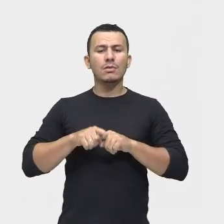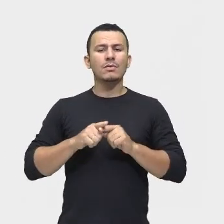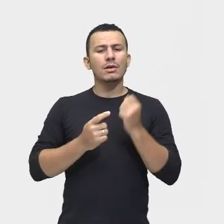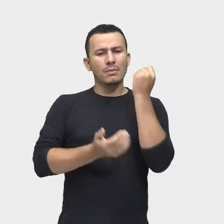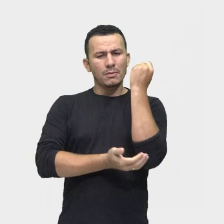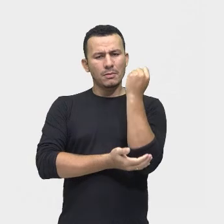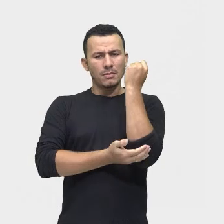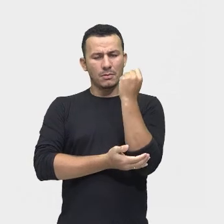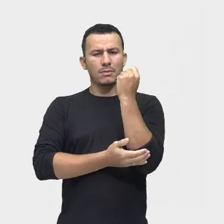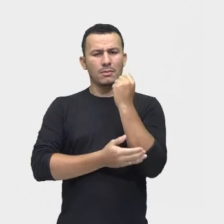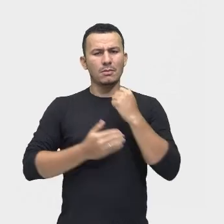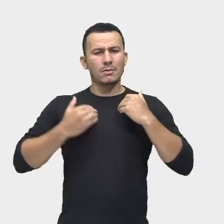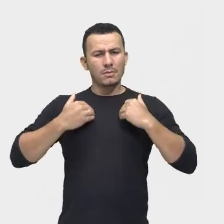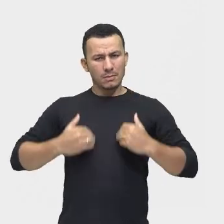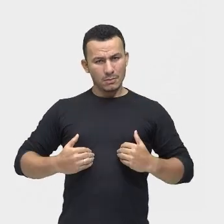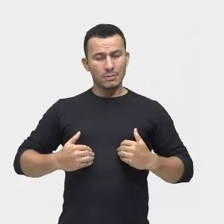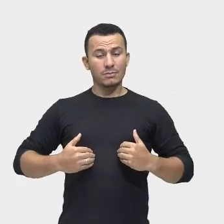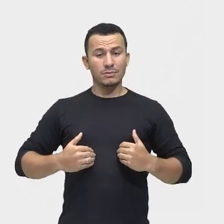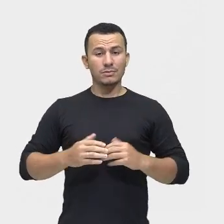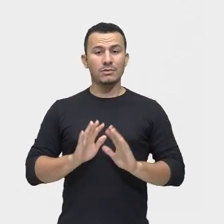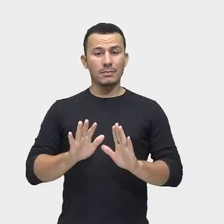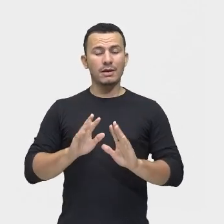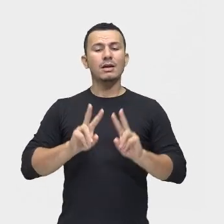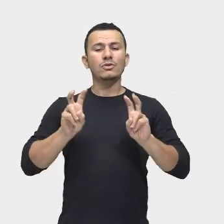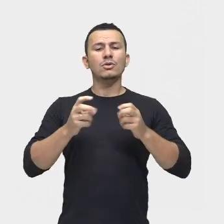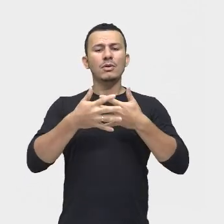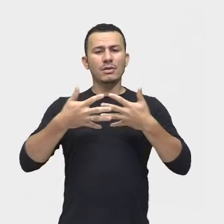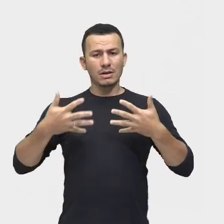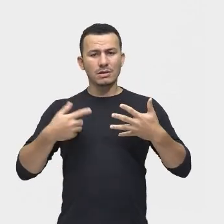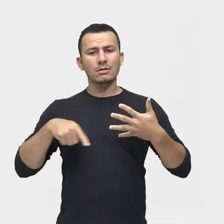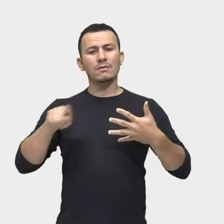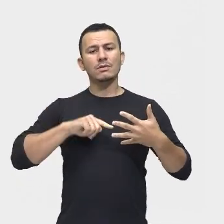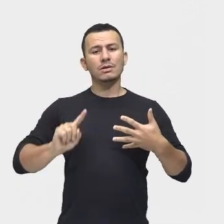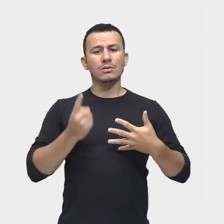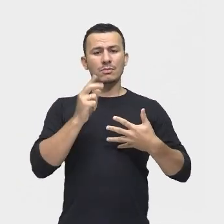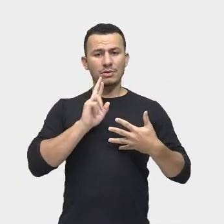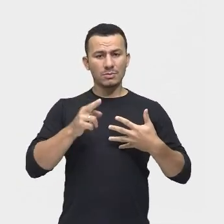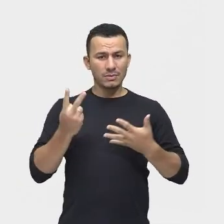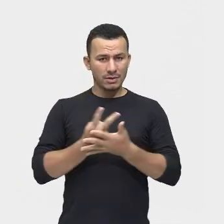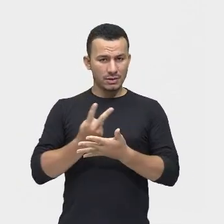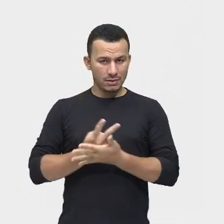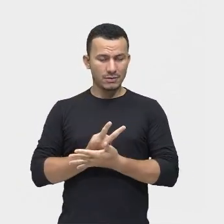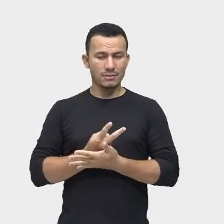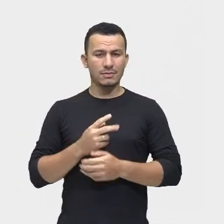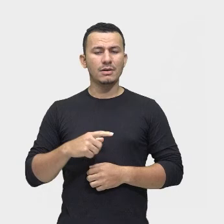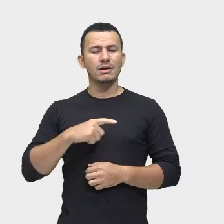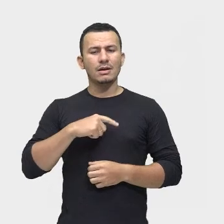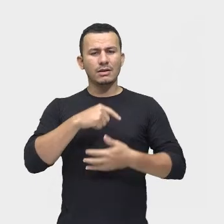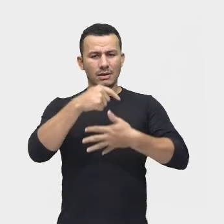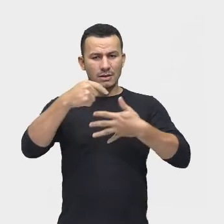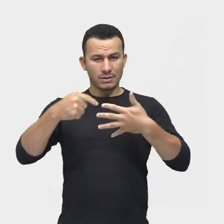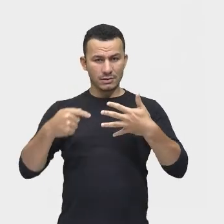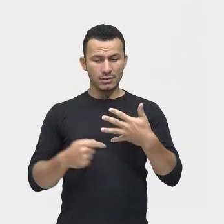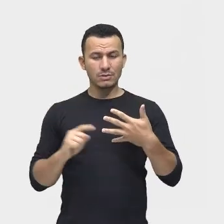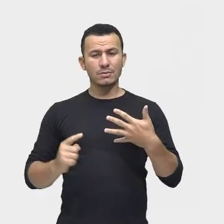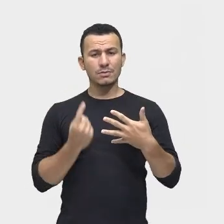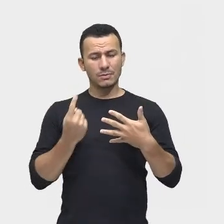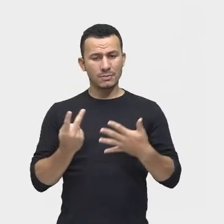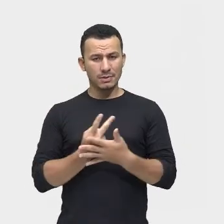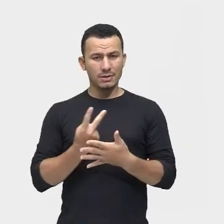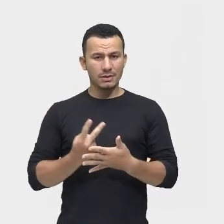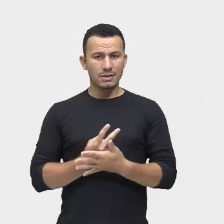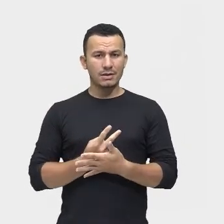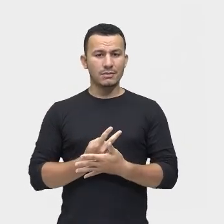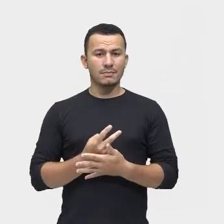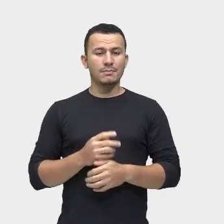postura. Sobre esse tecido, marque a alternativa incorreta. Você tinha 5 alternativas e a